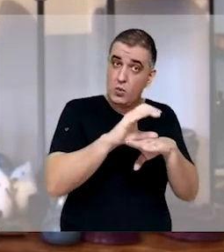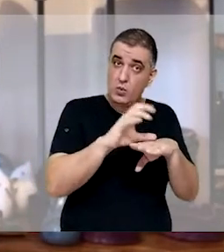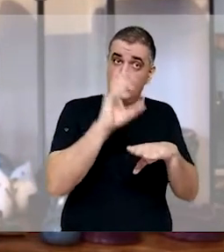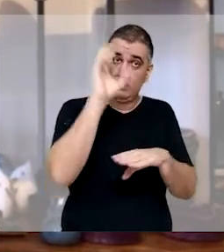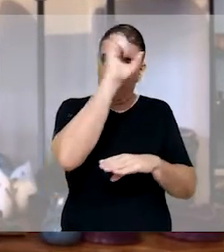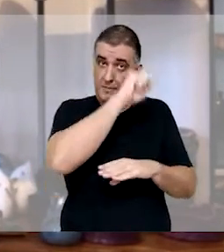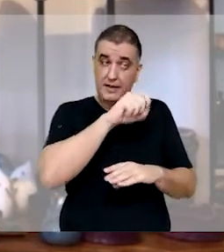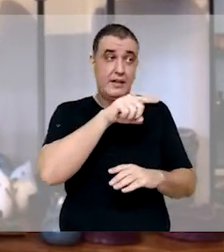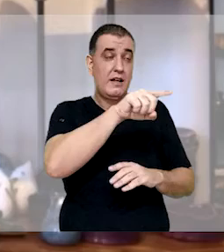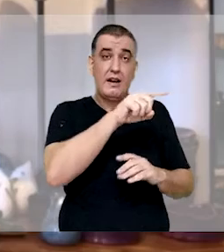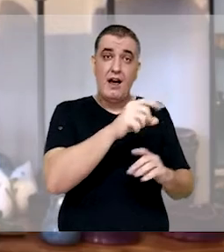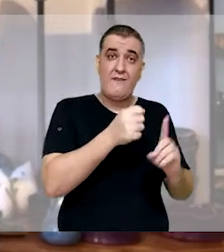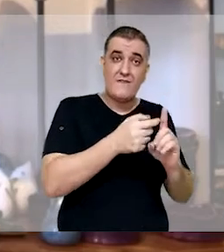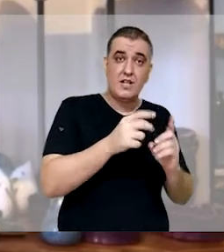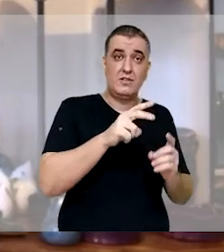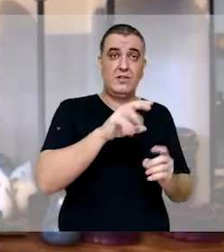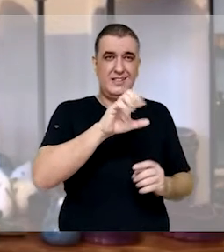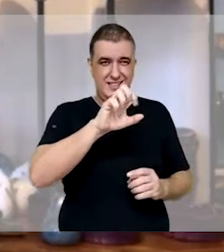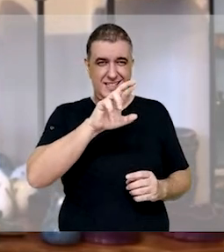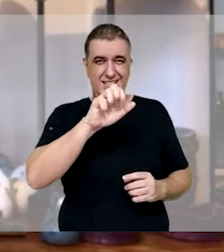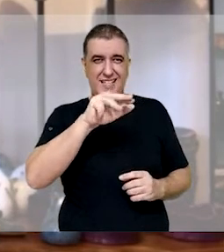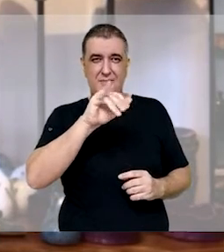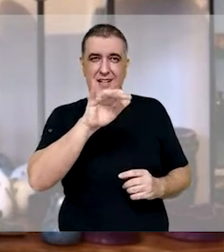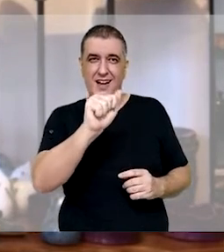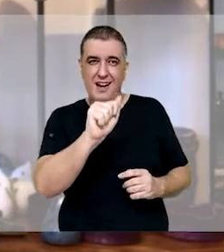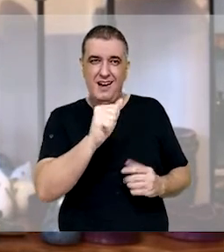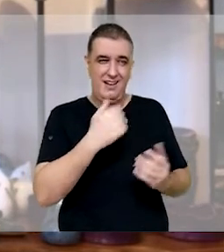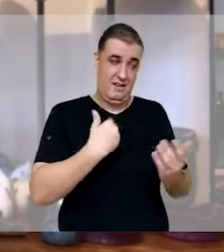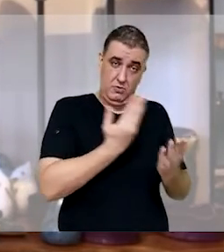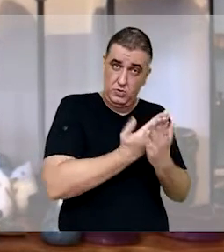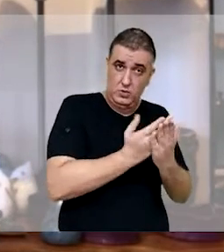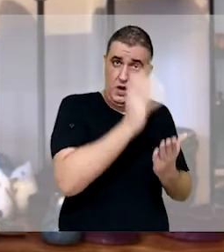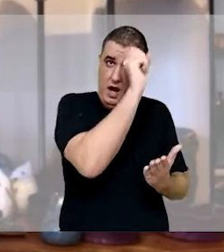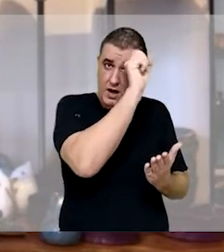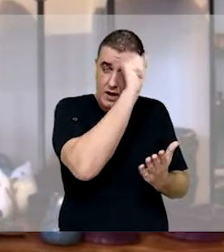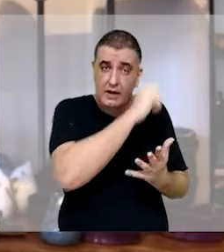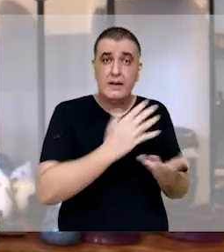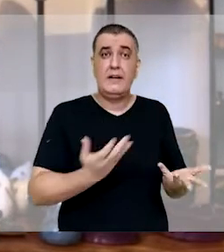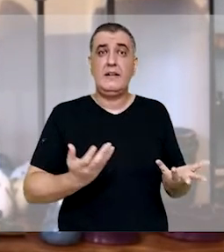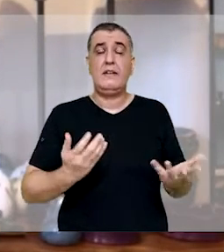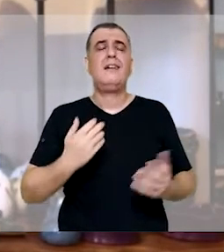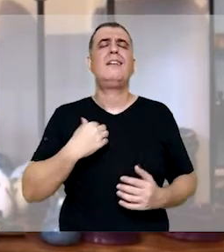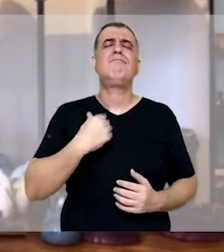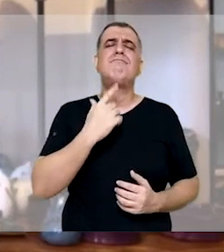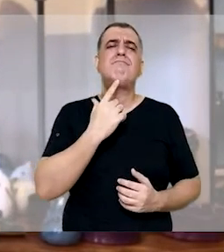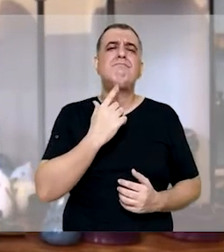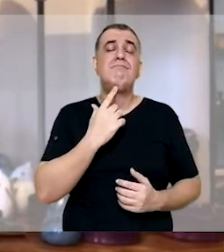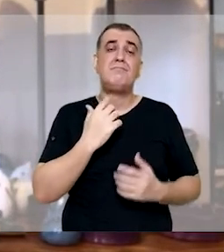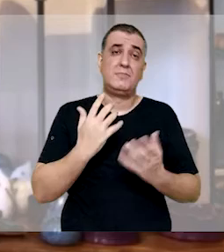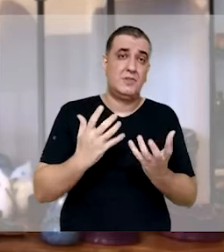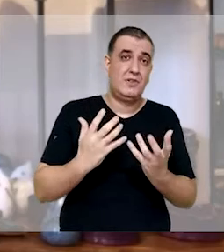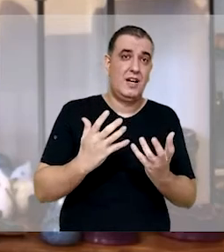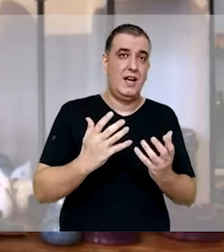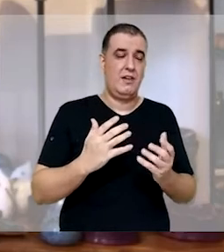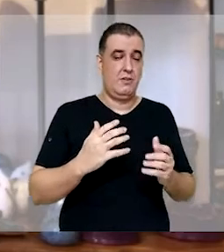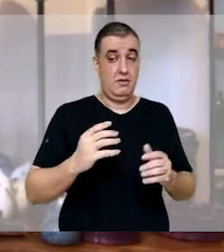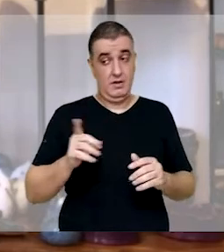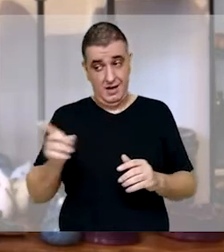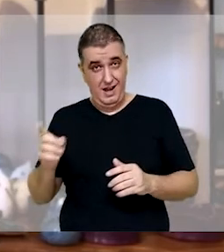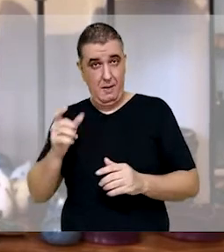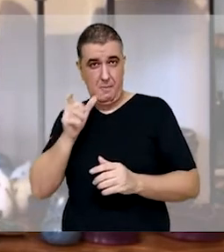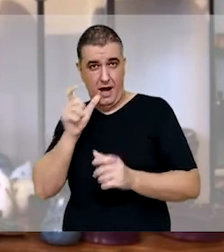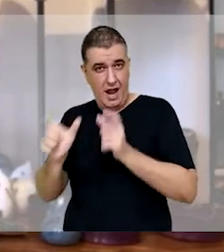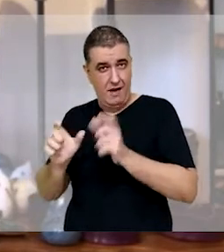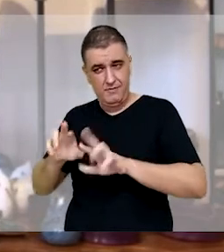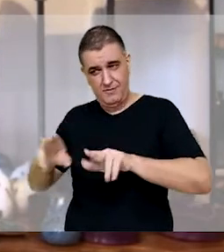em vidrado cerâmico no Senai Mário Amato, e eu acho que é uma coisa que é muito interessante, eu acho que a poética,